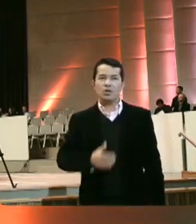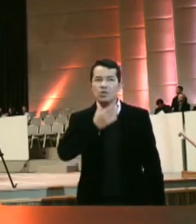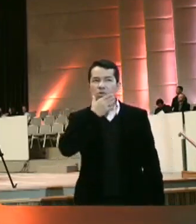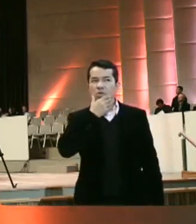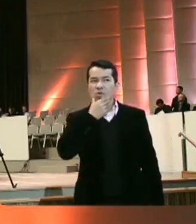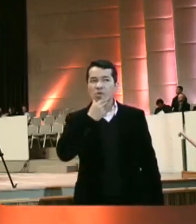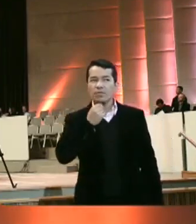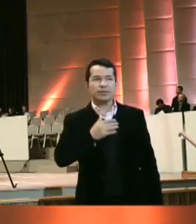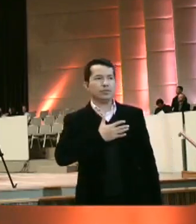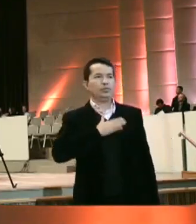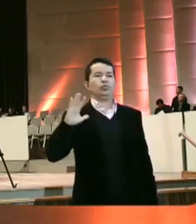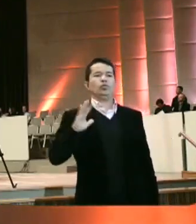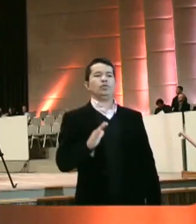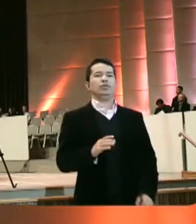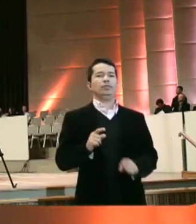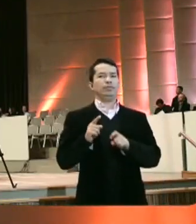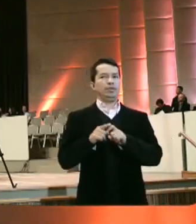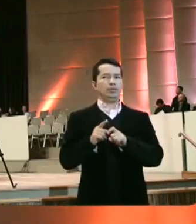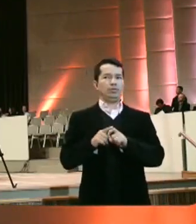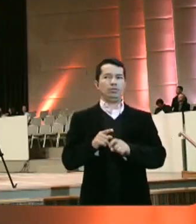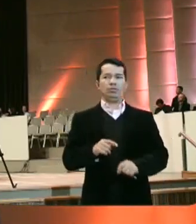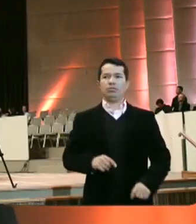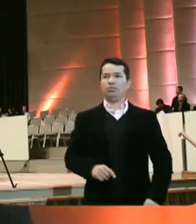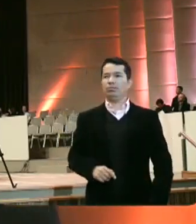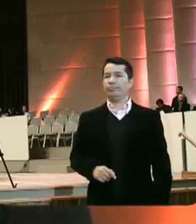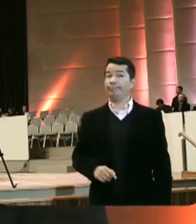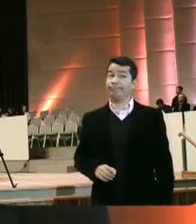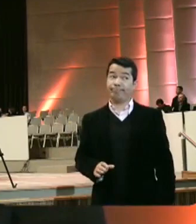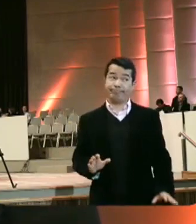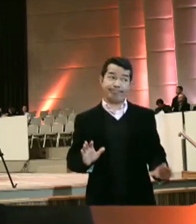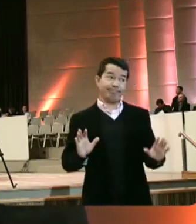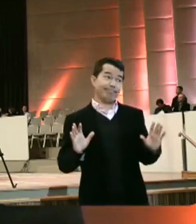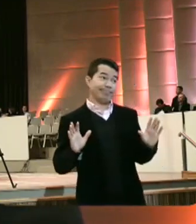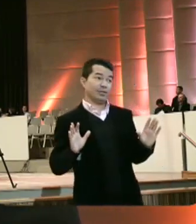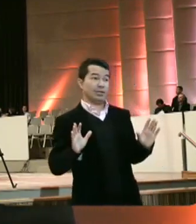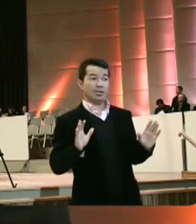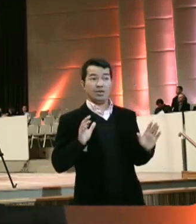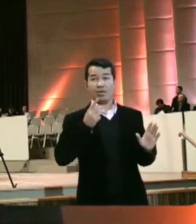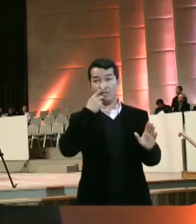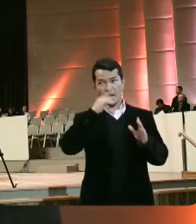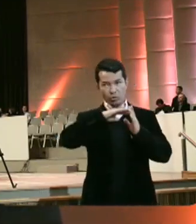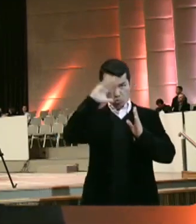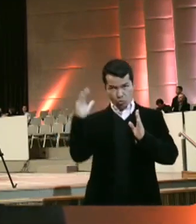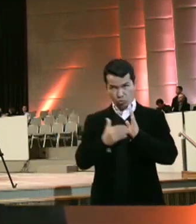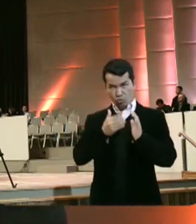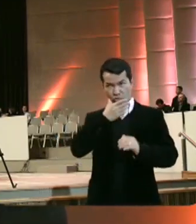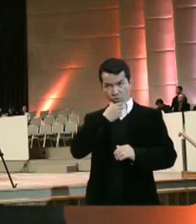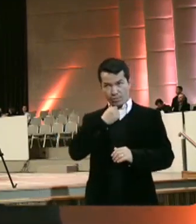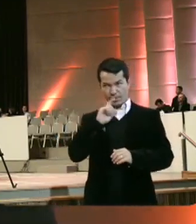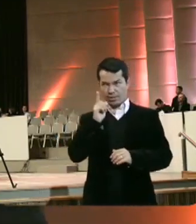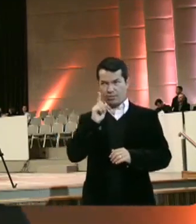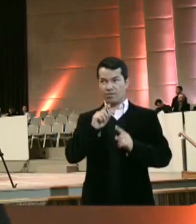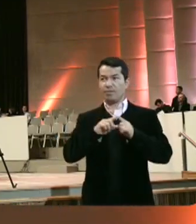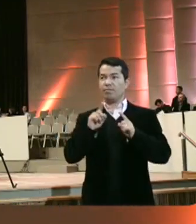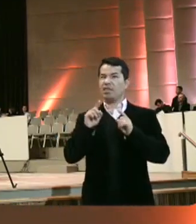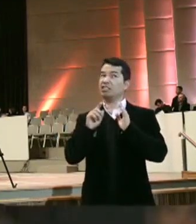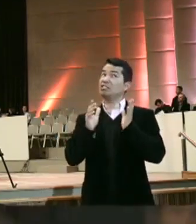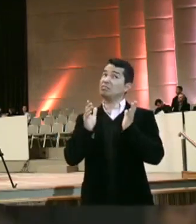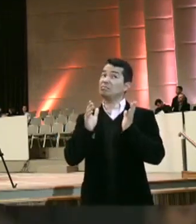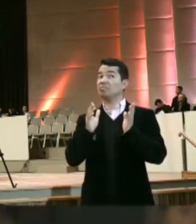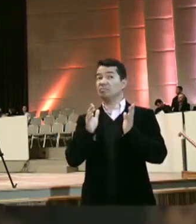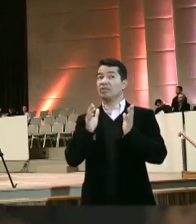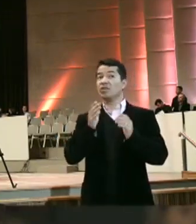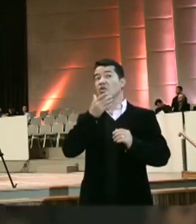médico, não é verdade? A maioria, não vou dizer todos, mas a maioria, né? E a cabeça do